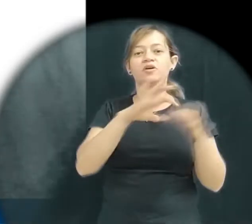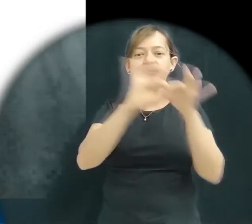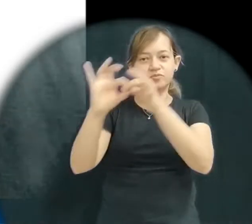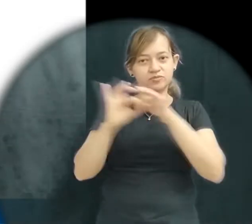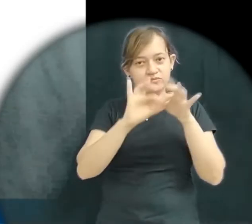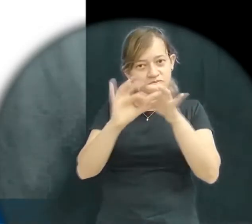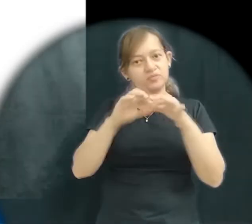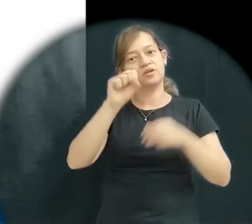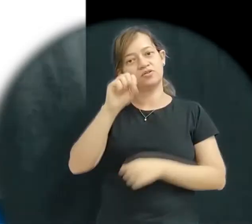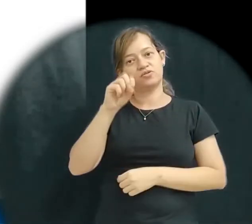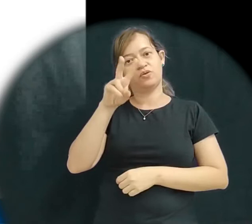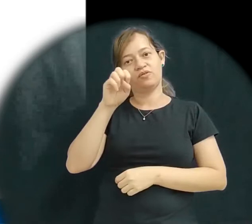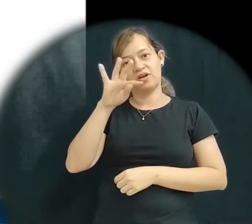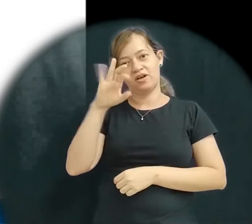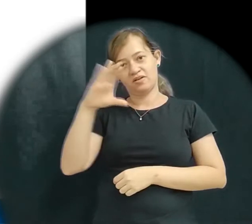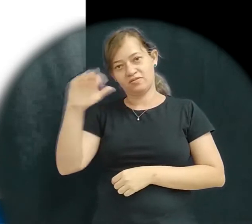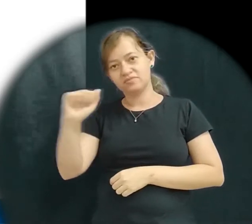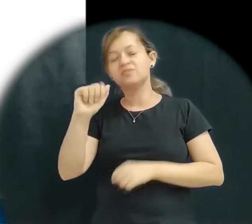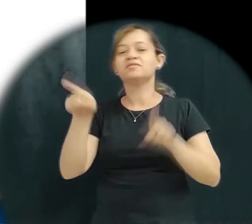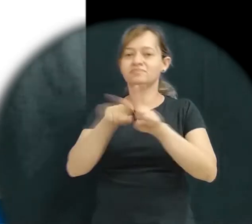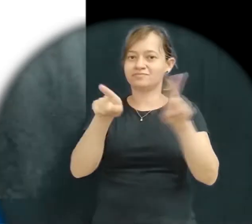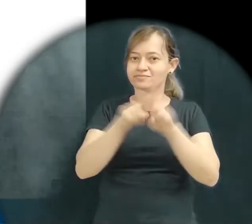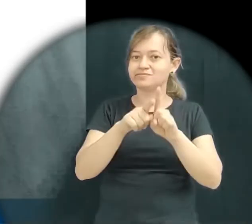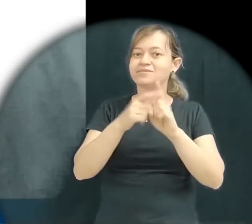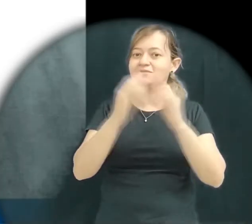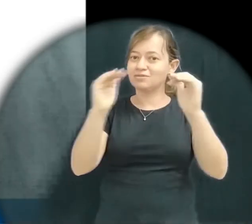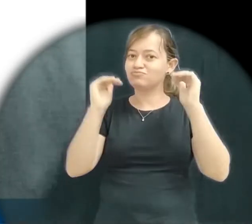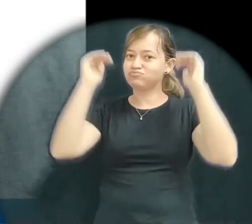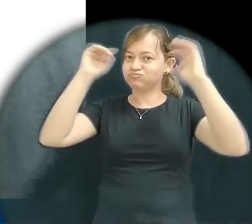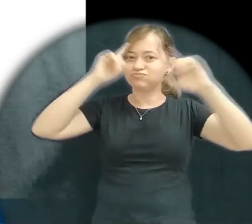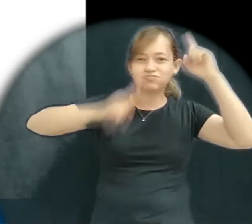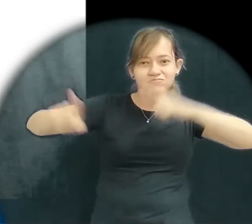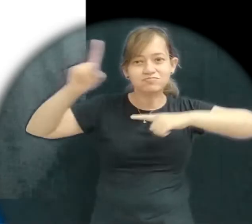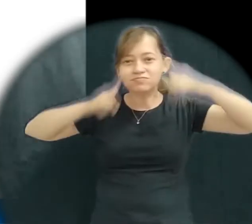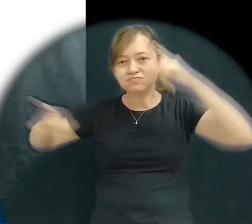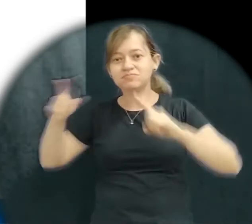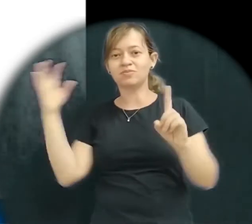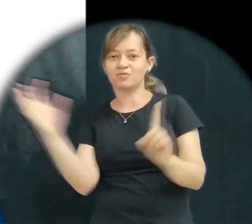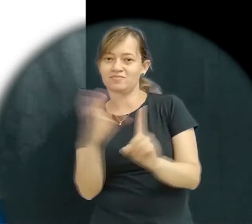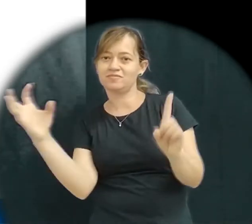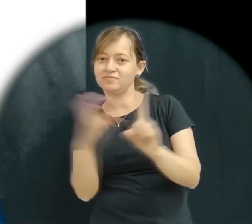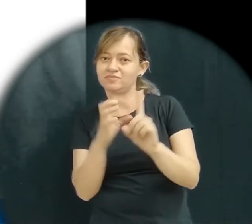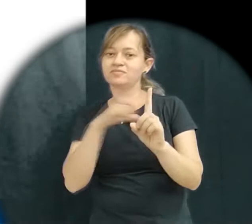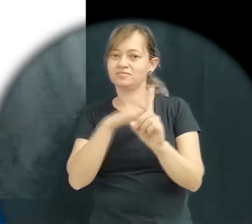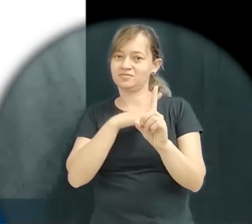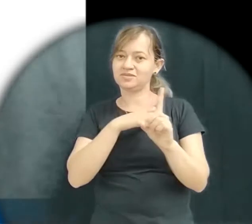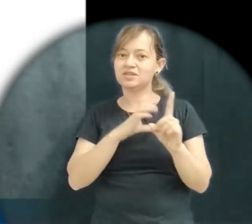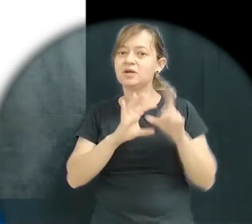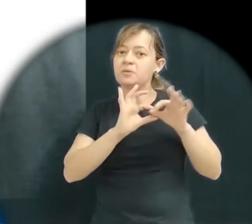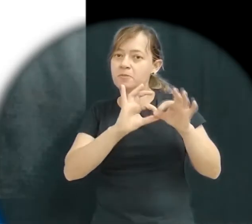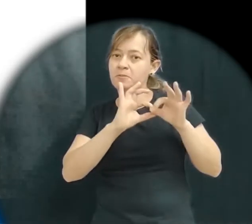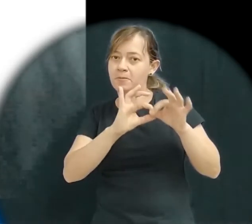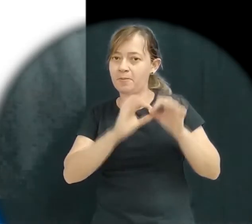para as grandes potências tentarem ludibriar e manter